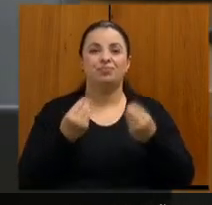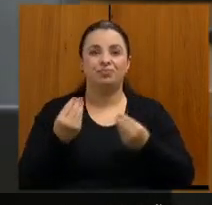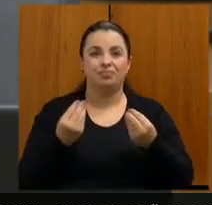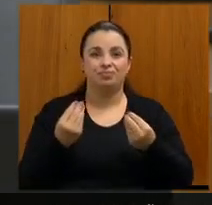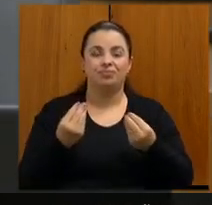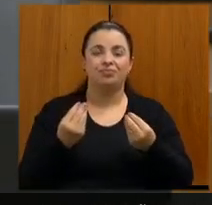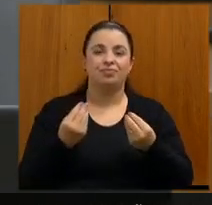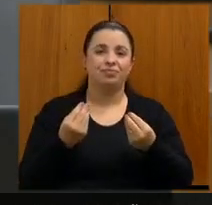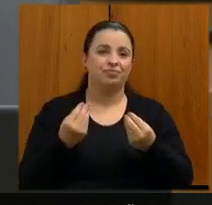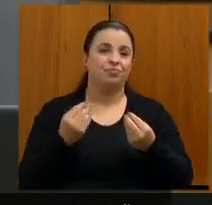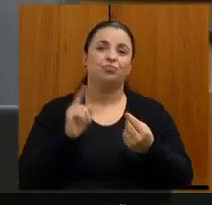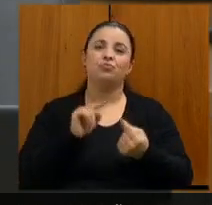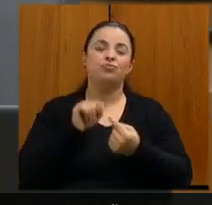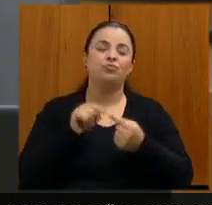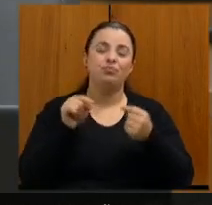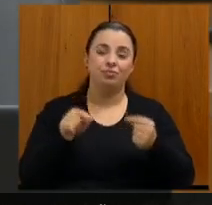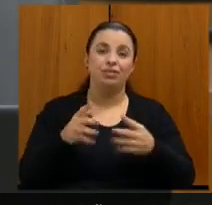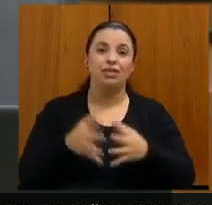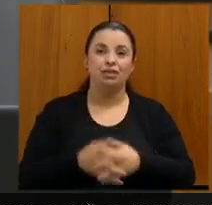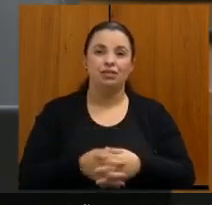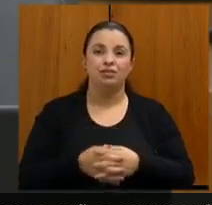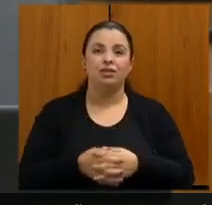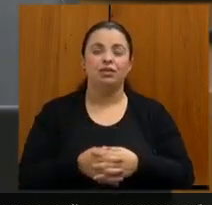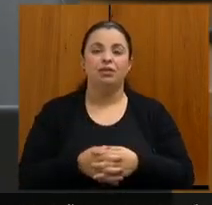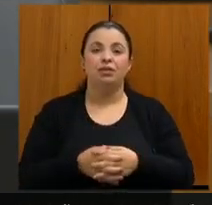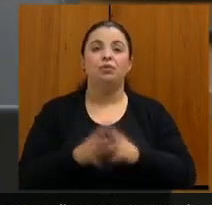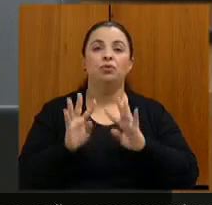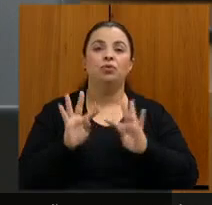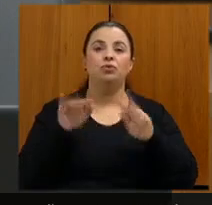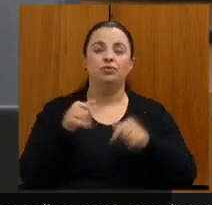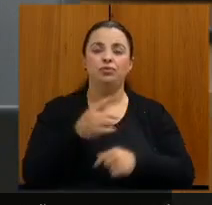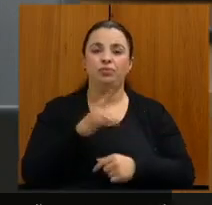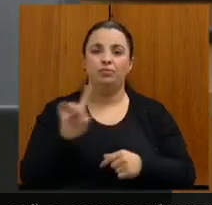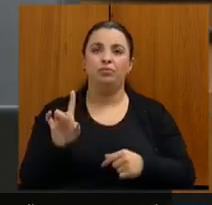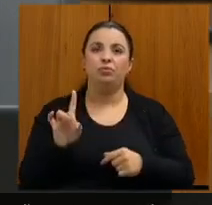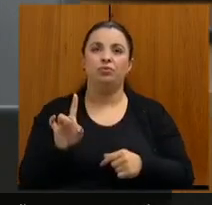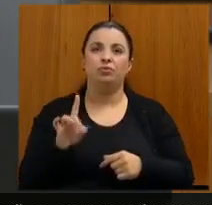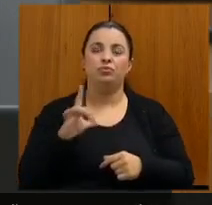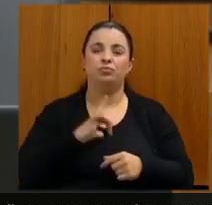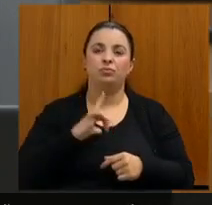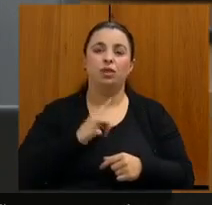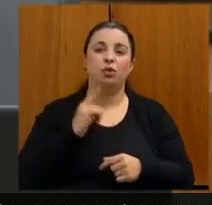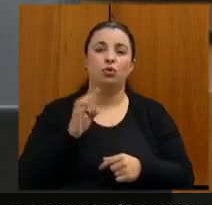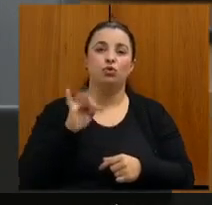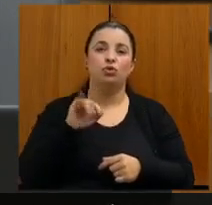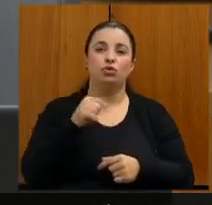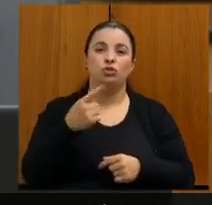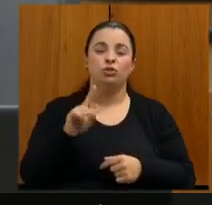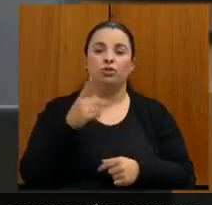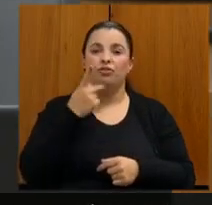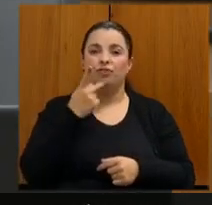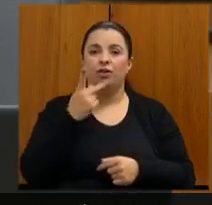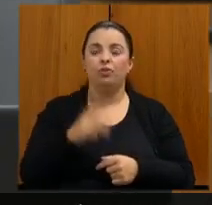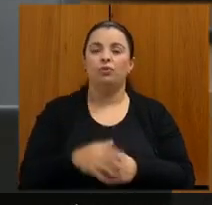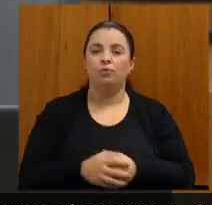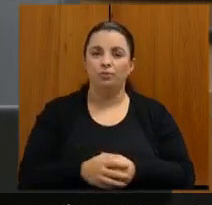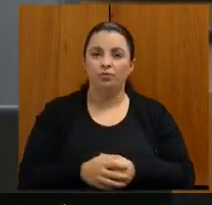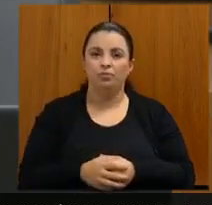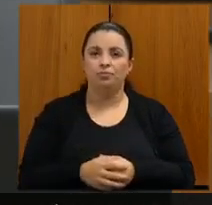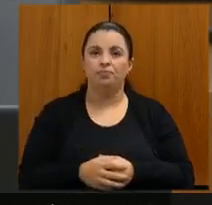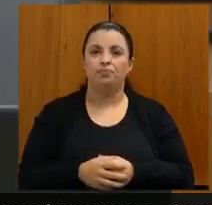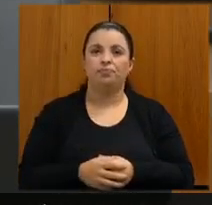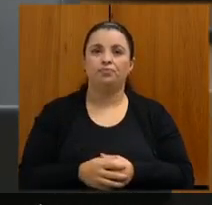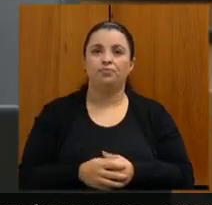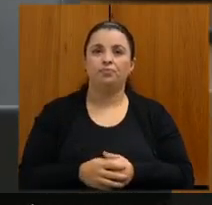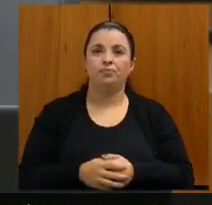é um pouco essa Bom eu acho que por fim só tem uma situação que o Tião trouxe mas Beco do Fagundes a gente